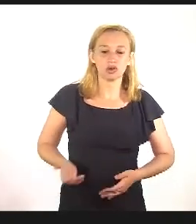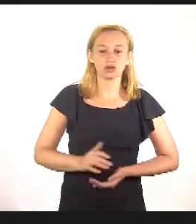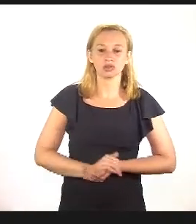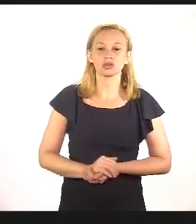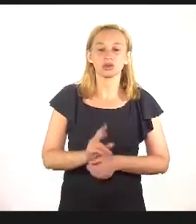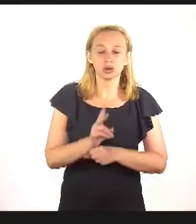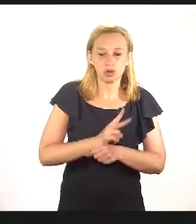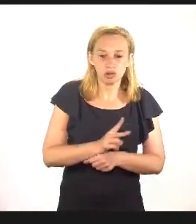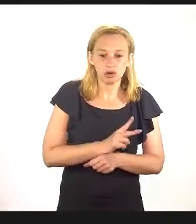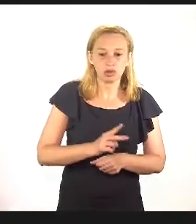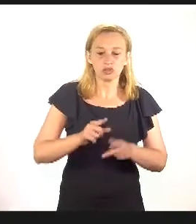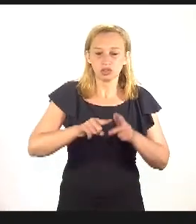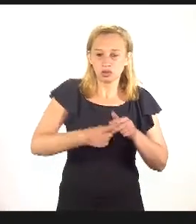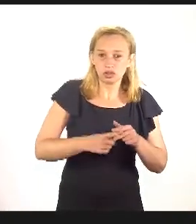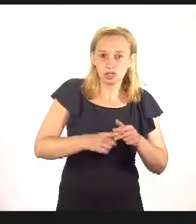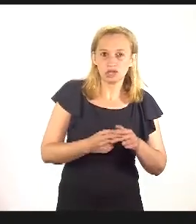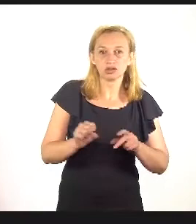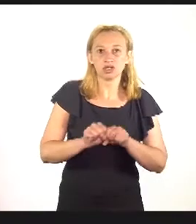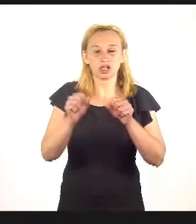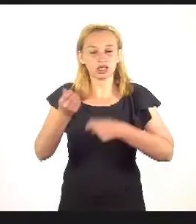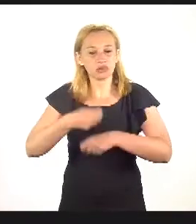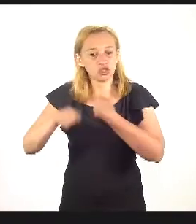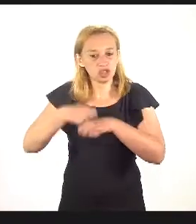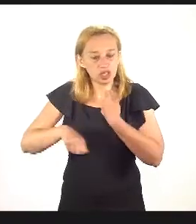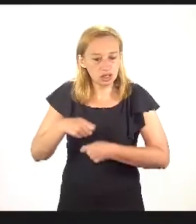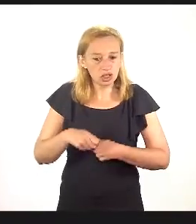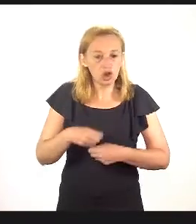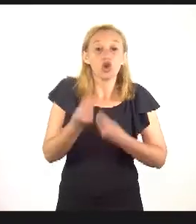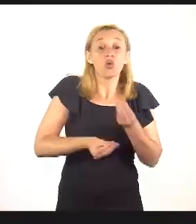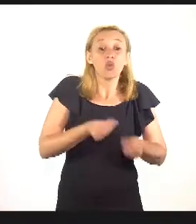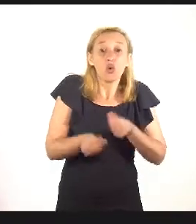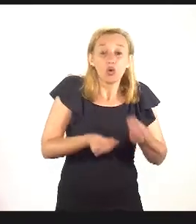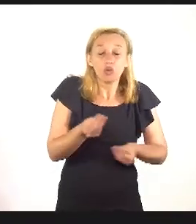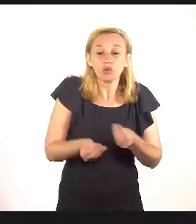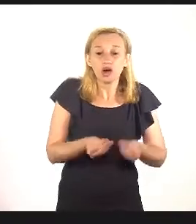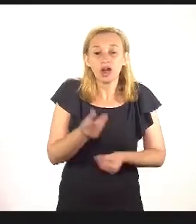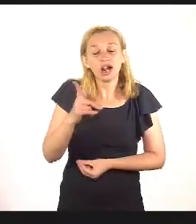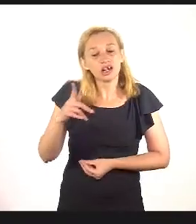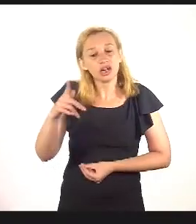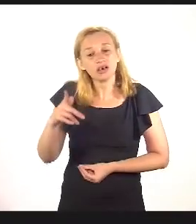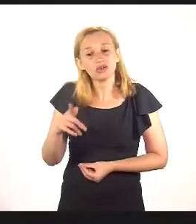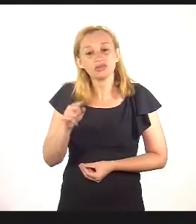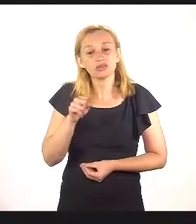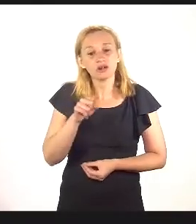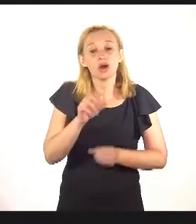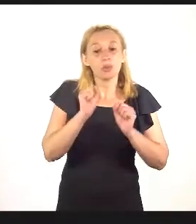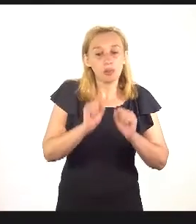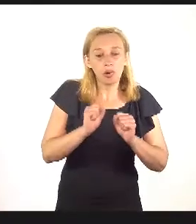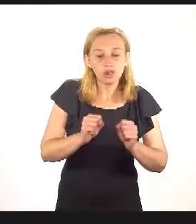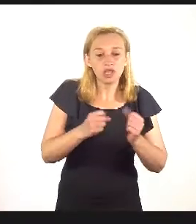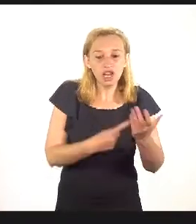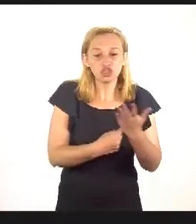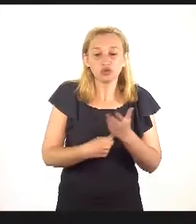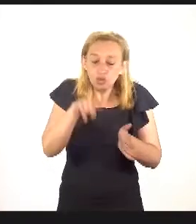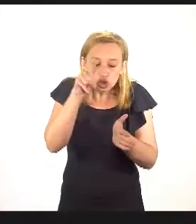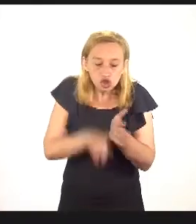essas correções administrativamente, geram judicialização. Como é que a agência pode ajudar a reduzir